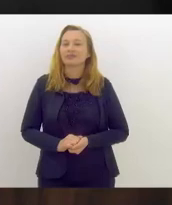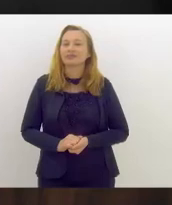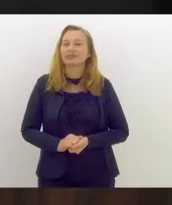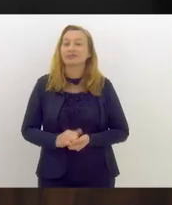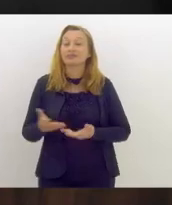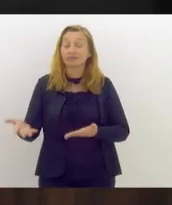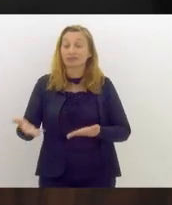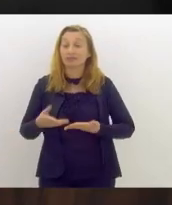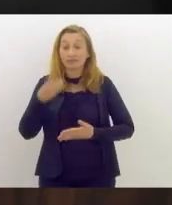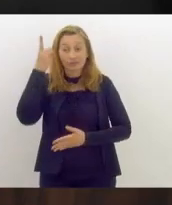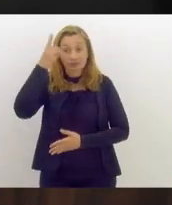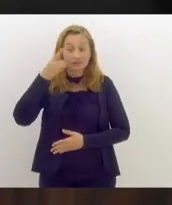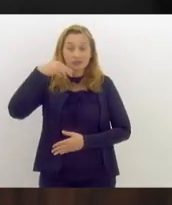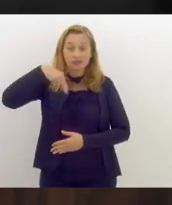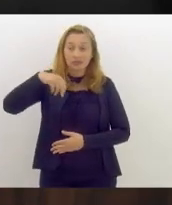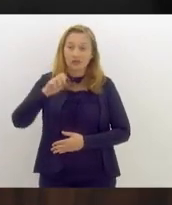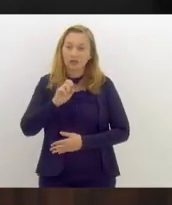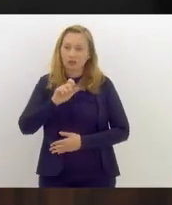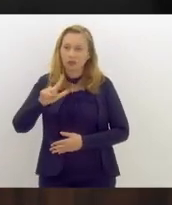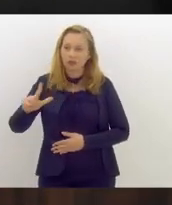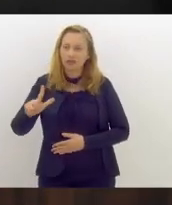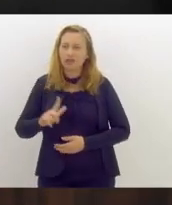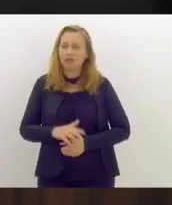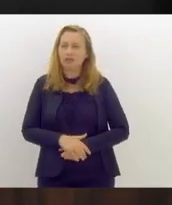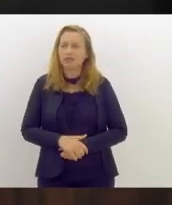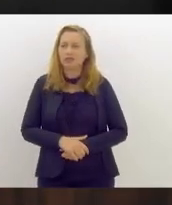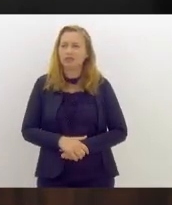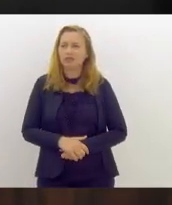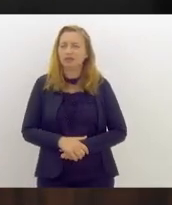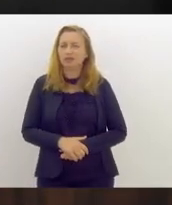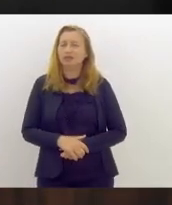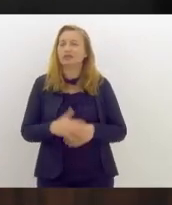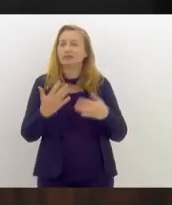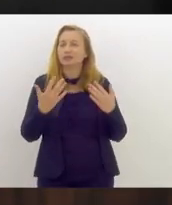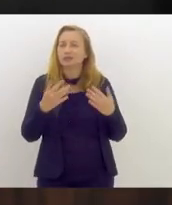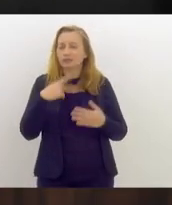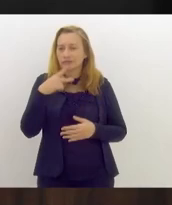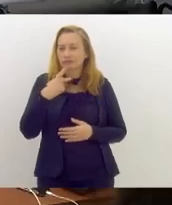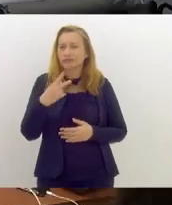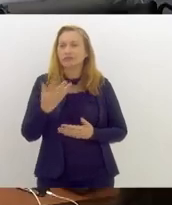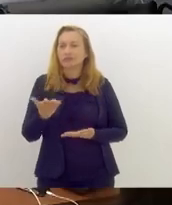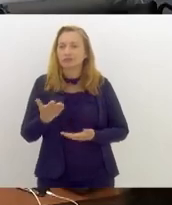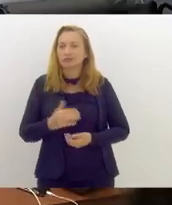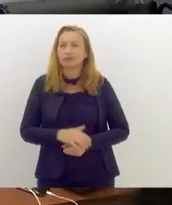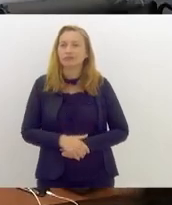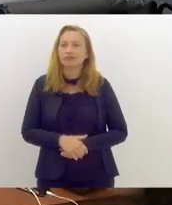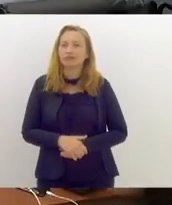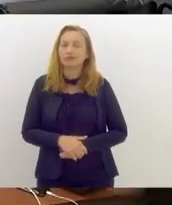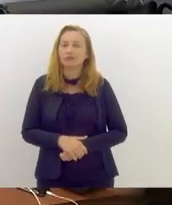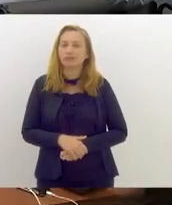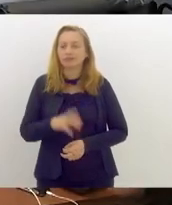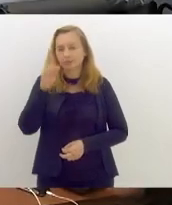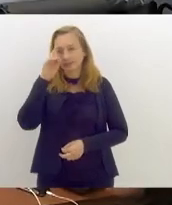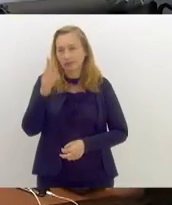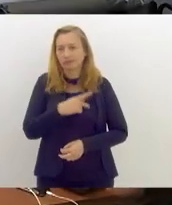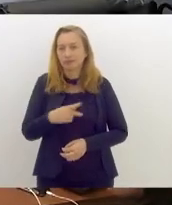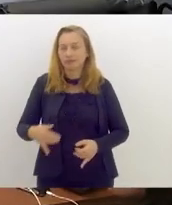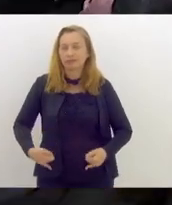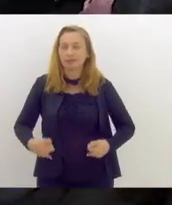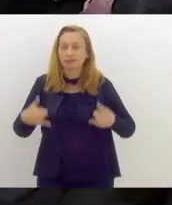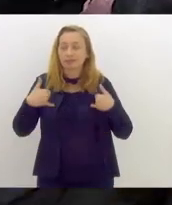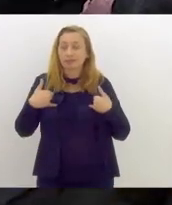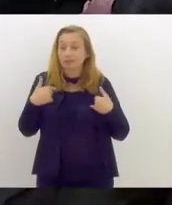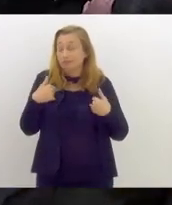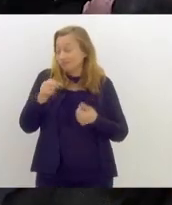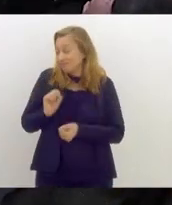convido o deputado Noel de Carvalho fazer uma saudação por favor o presente é uma honra que eu